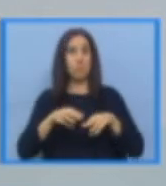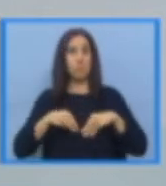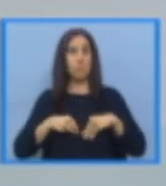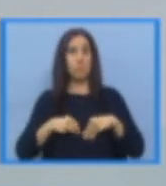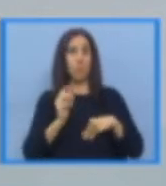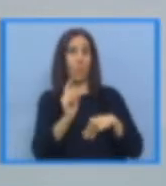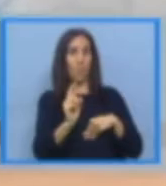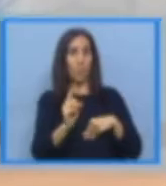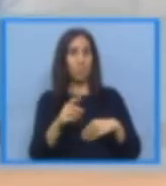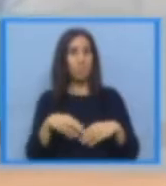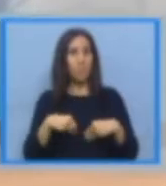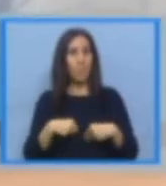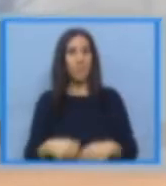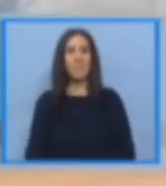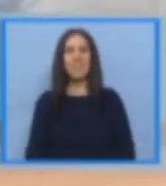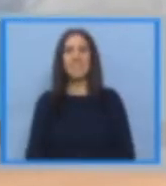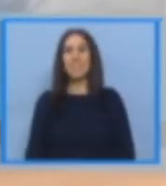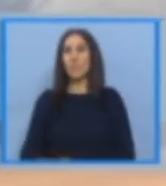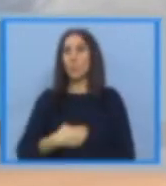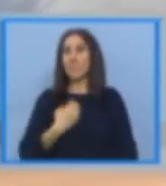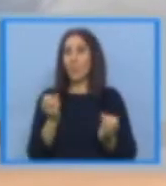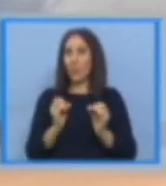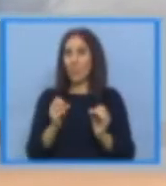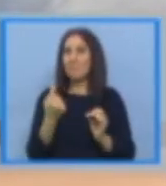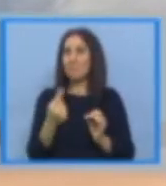missão? Eu não sinto, mas há.